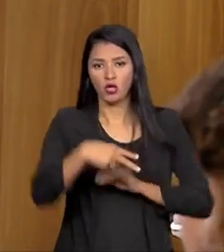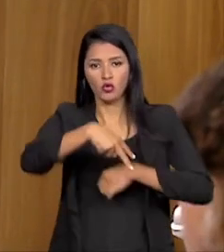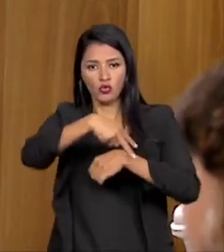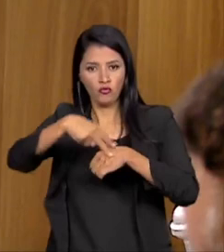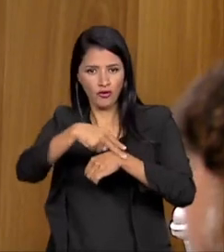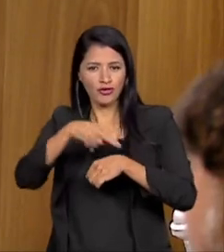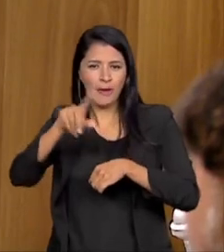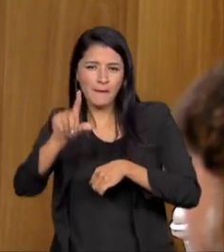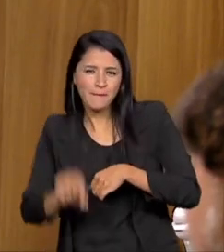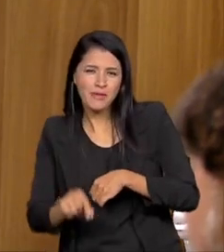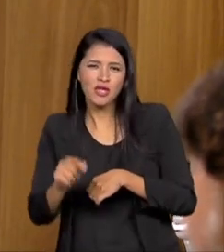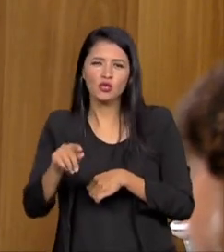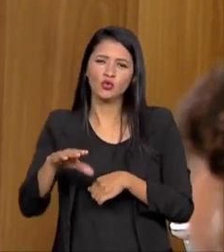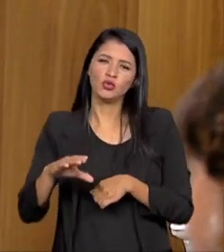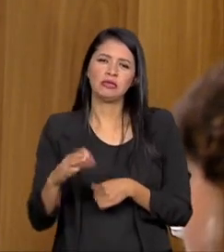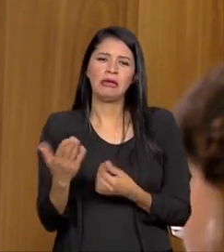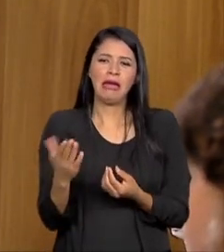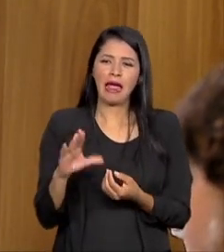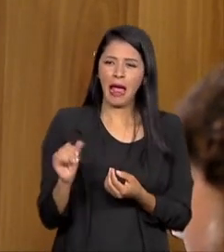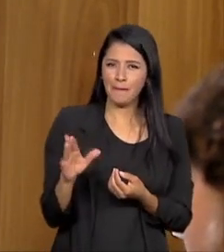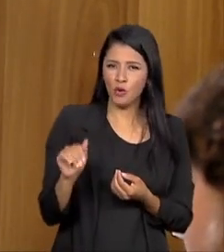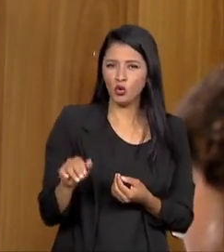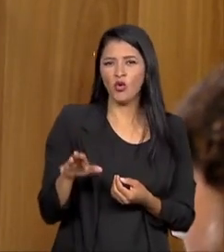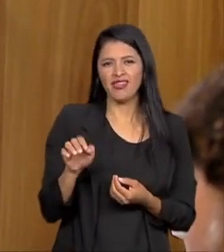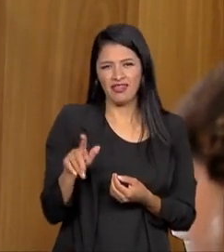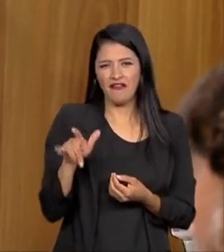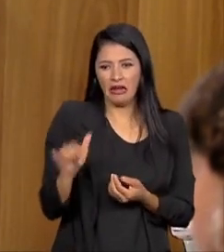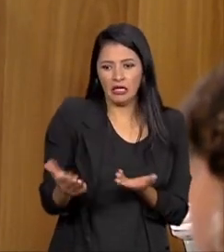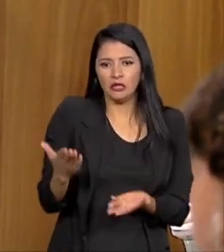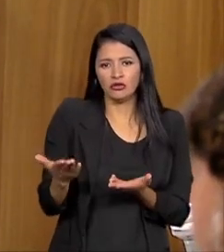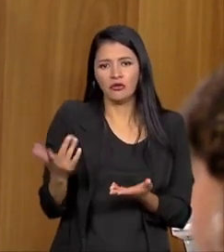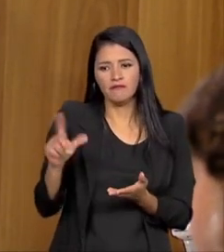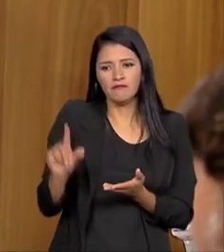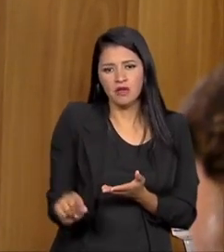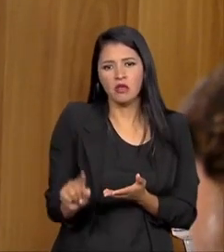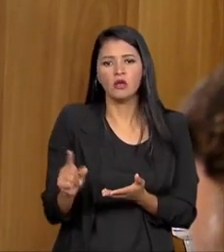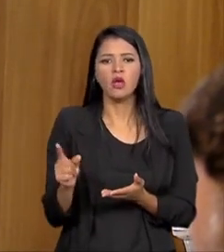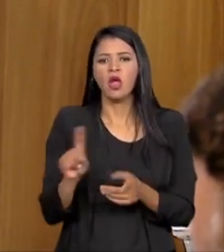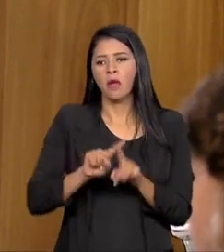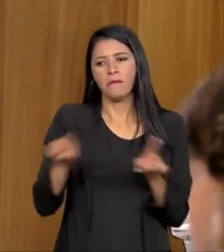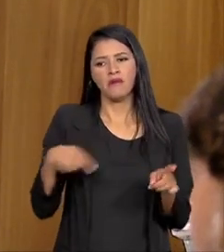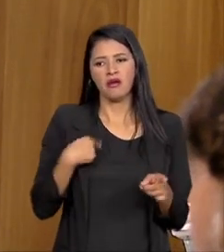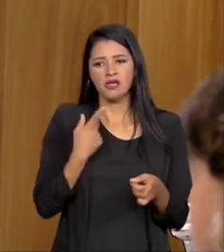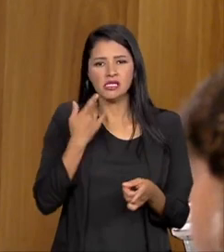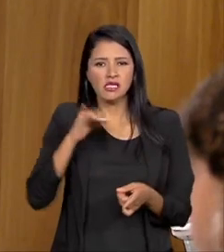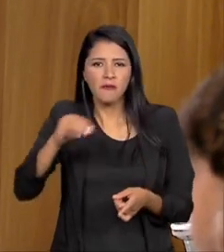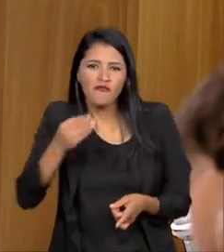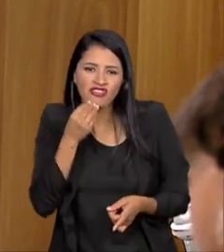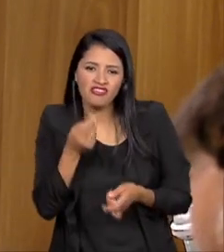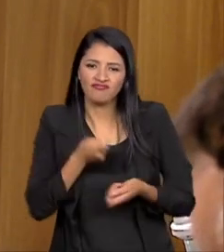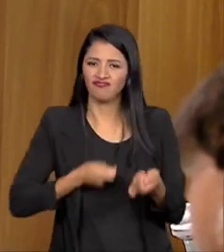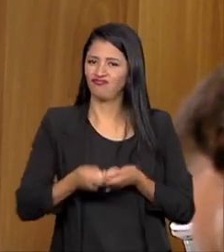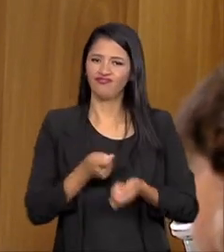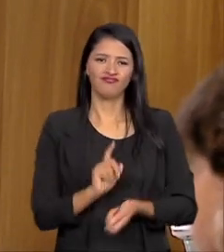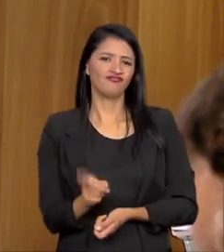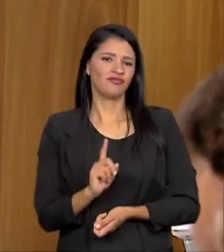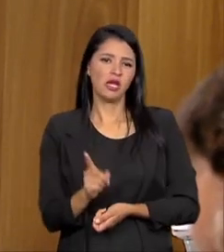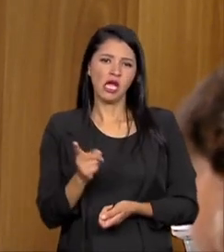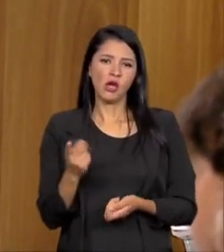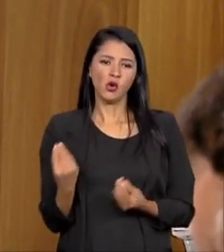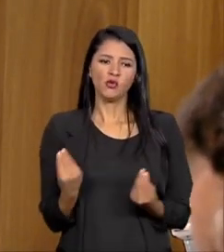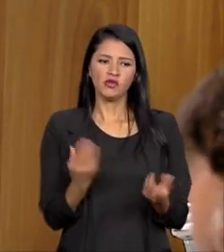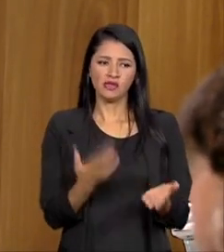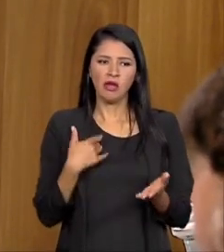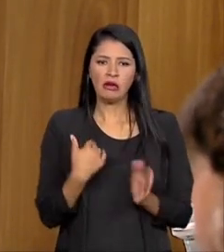de efeito estufa nesse caso o carbono equivalente só que ele não é viável economicamente quando você traz essa